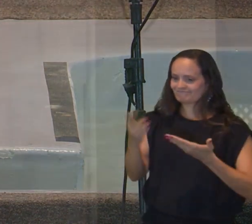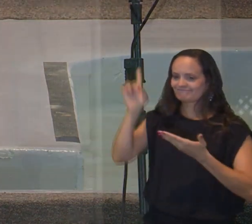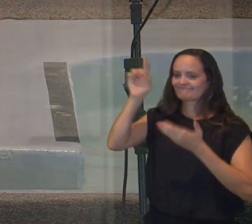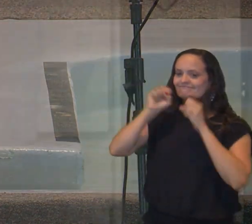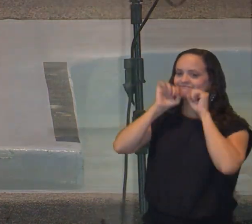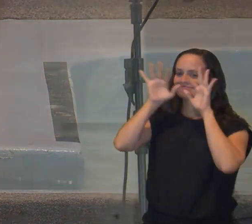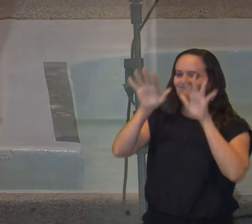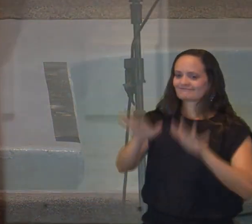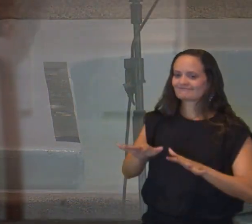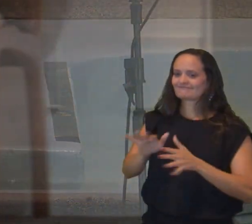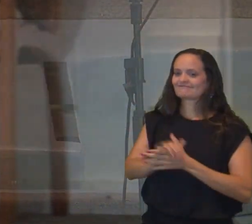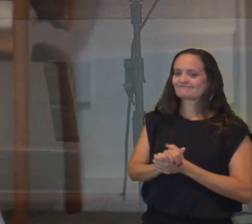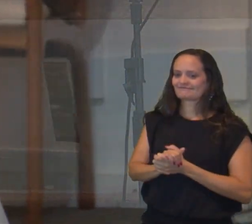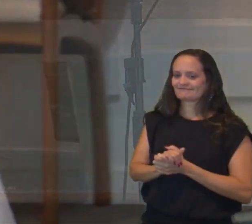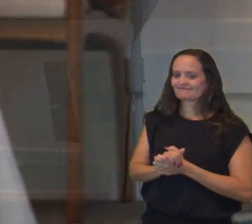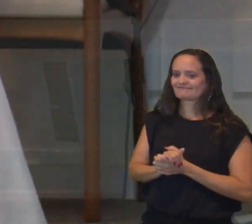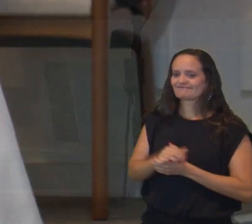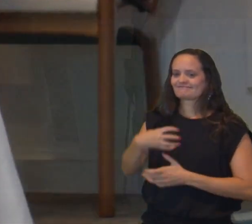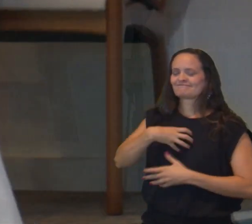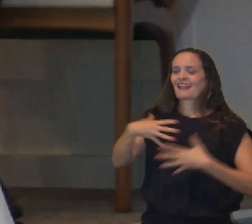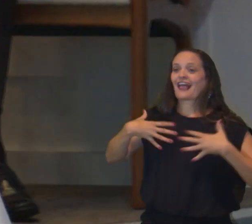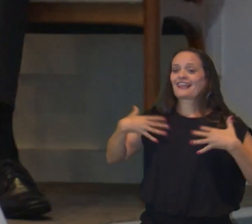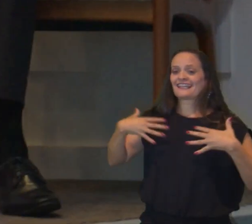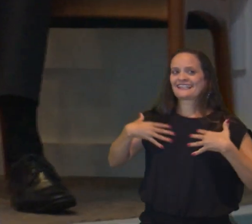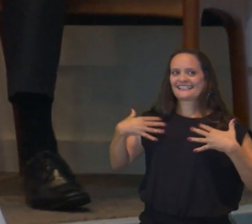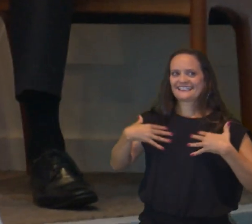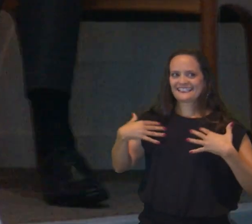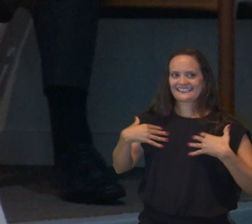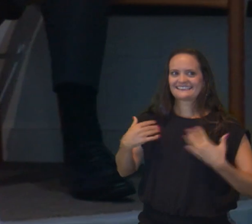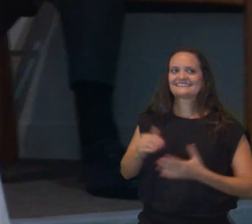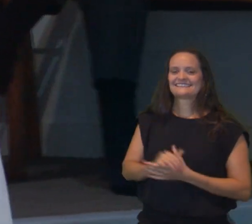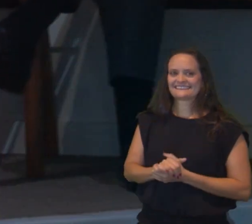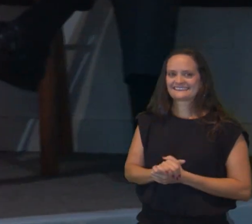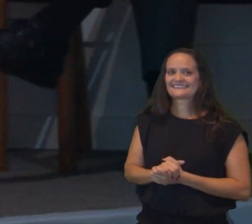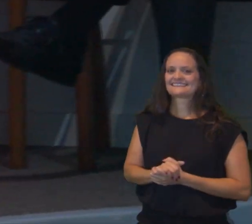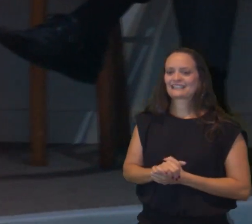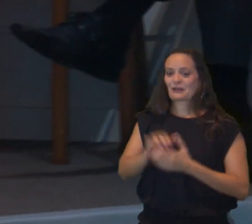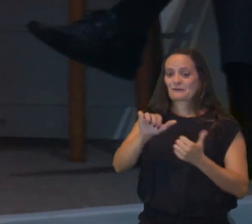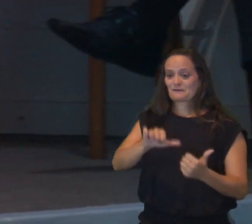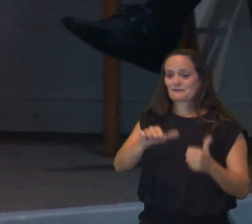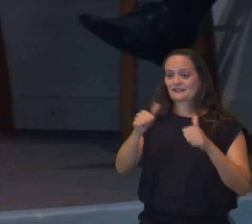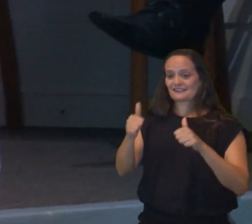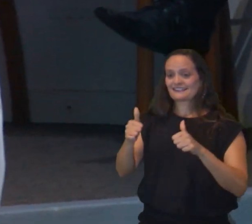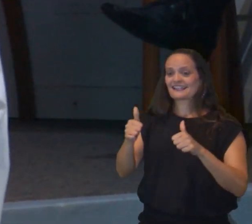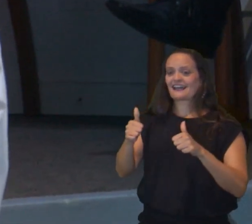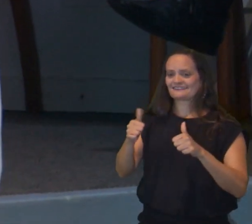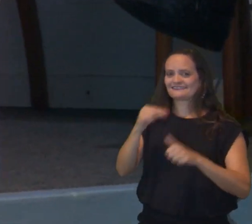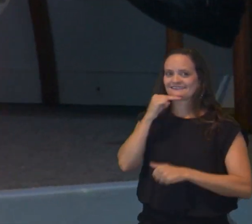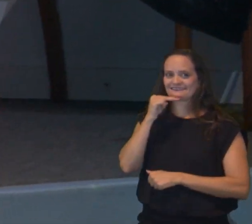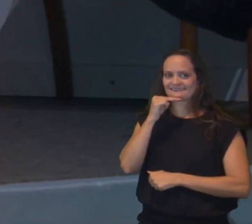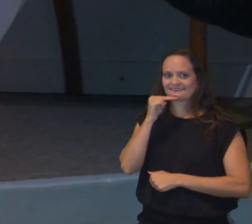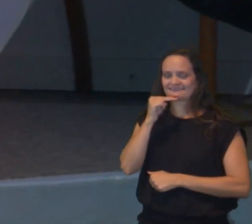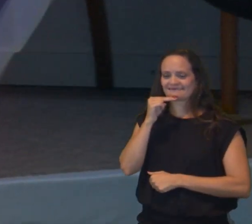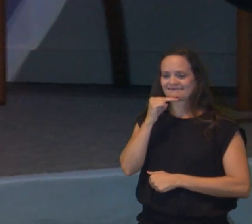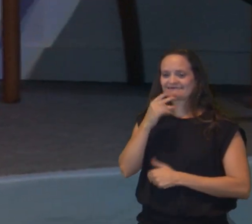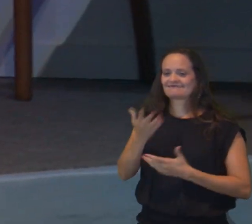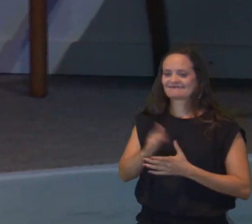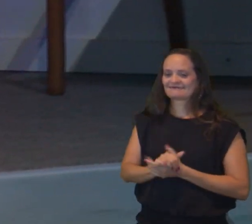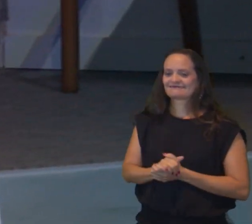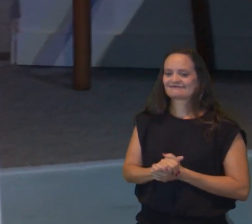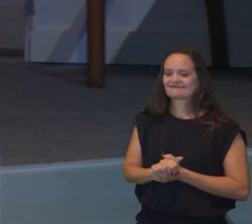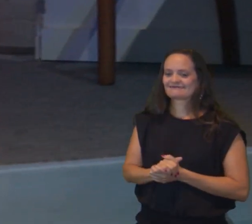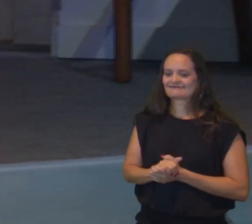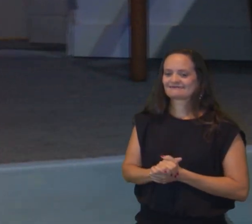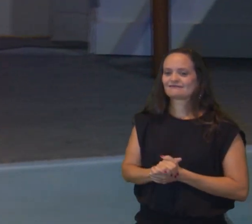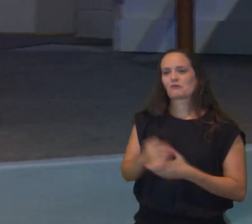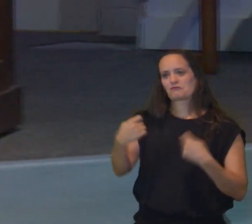abençoe. Imagino a alegria do irmão, como vovô, batizar os seus 2 netinhos. Eu não poderia deixar de